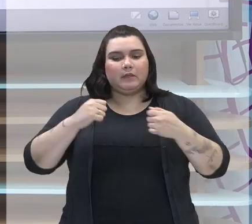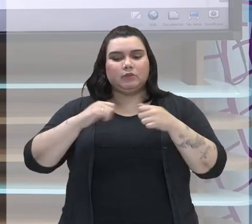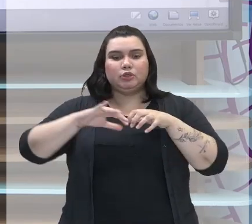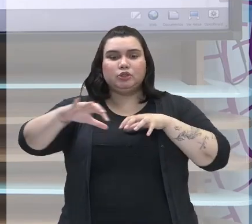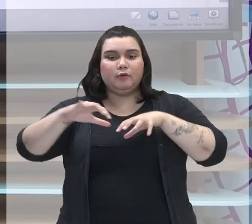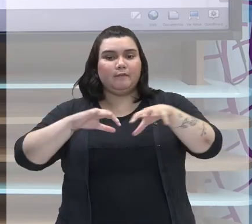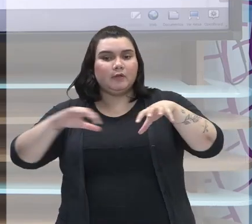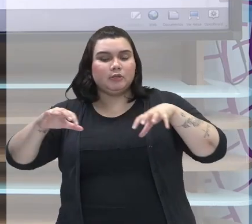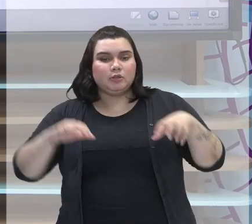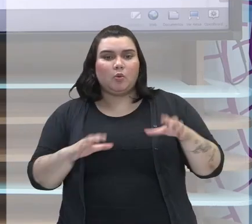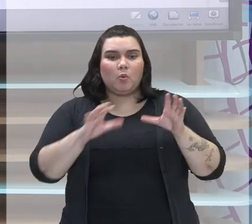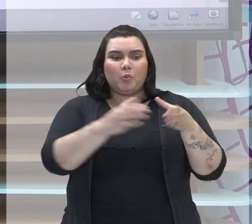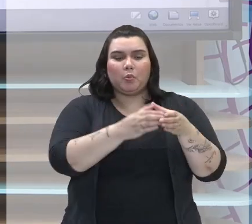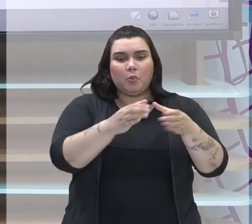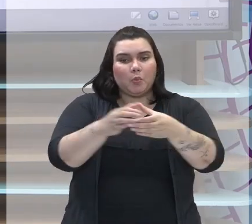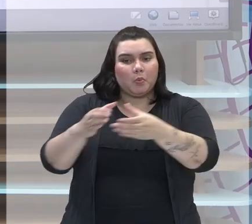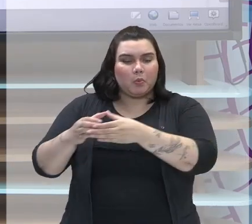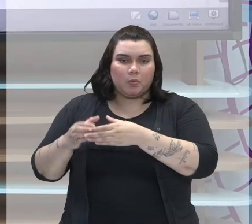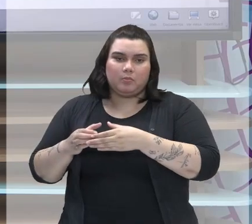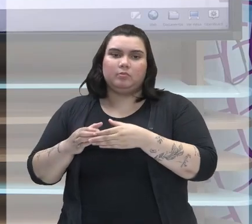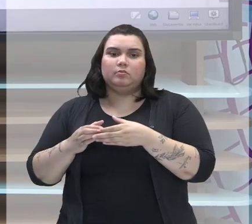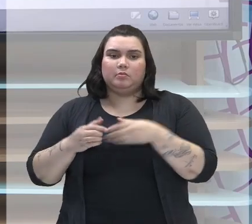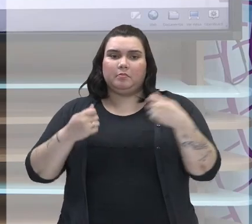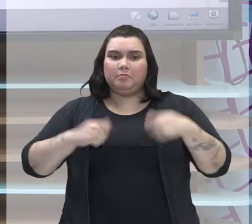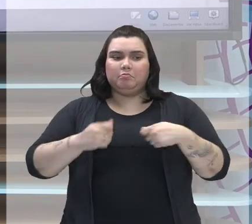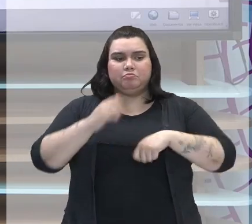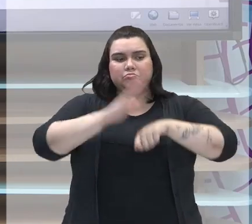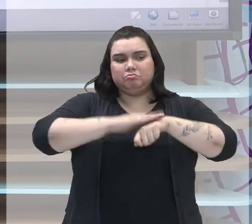Dividido. As províncias, elas precisam ser mais